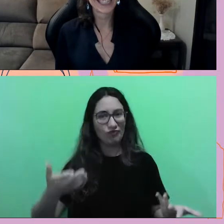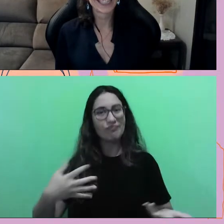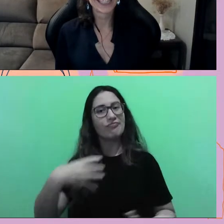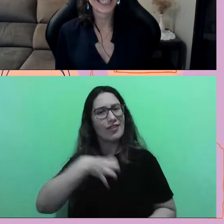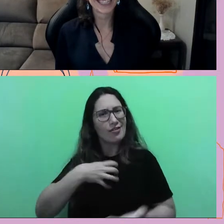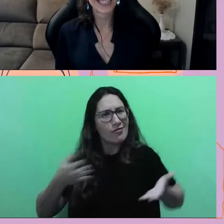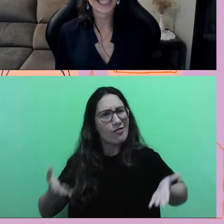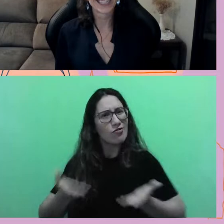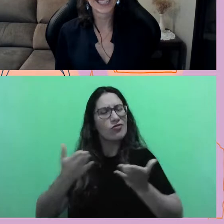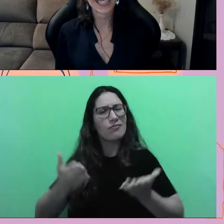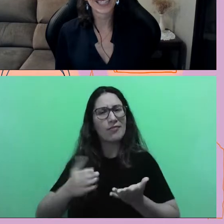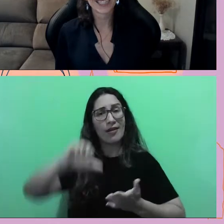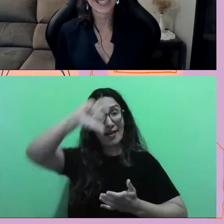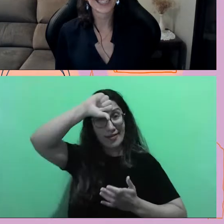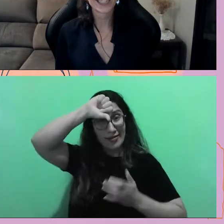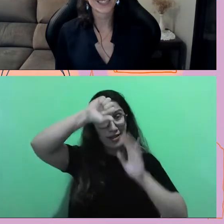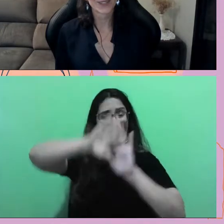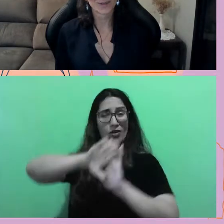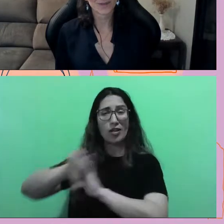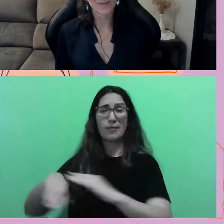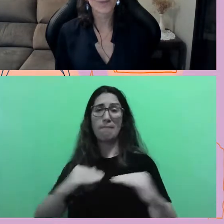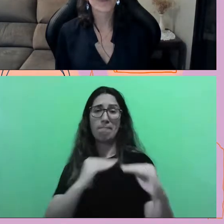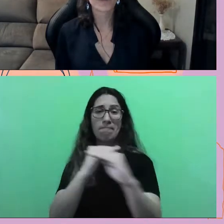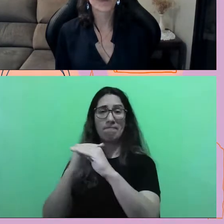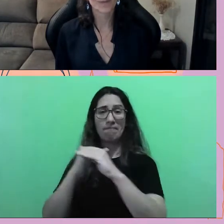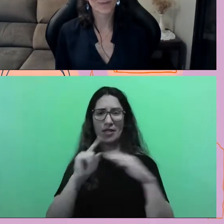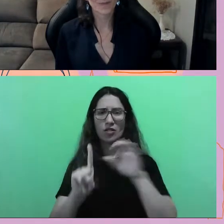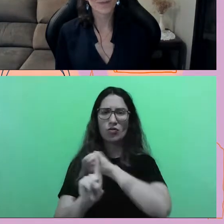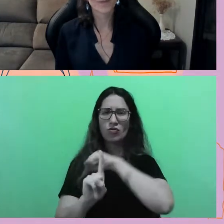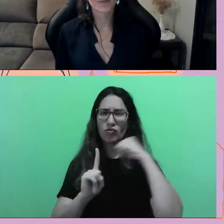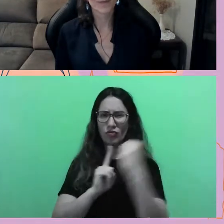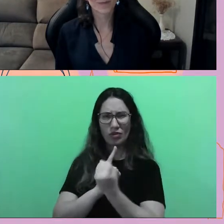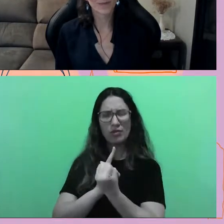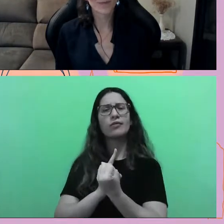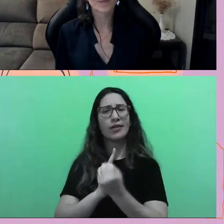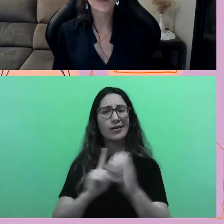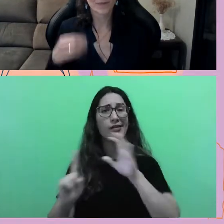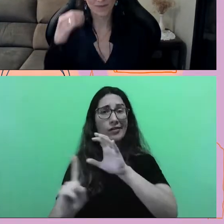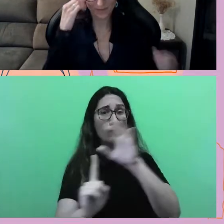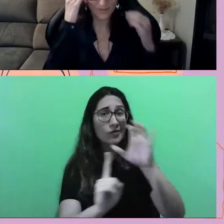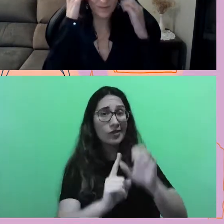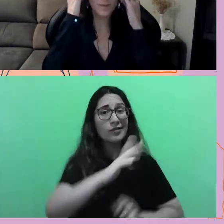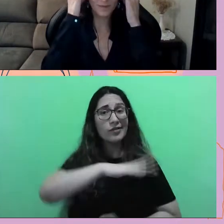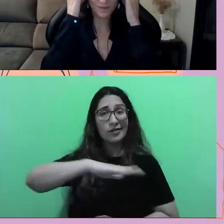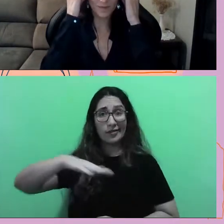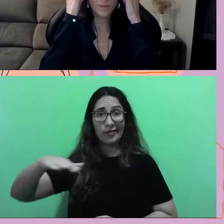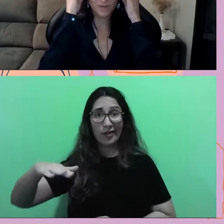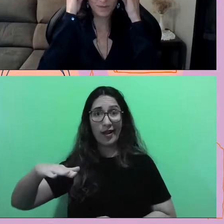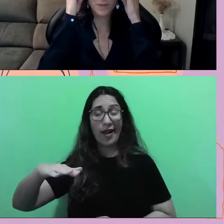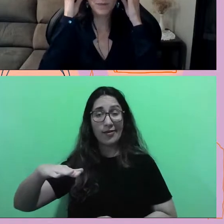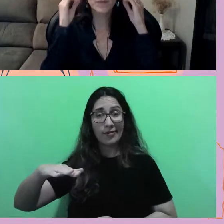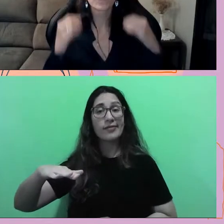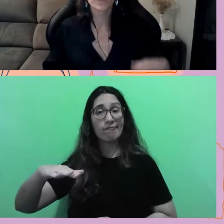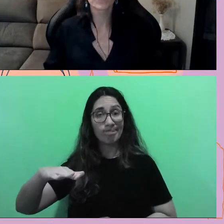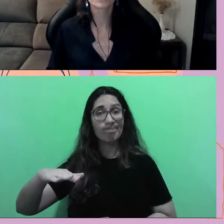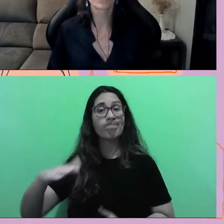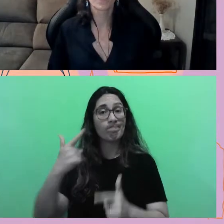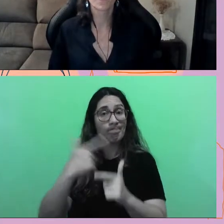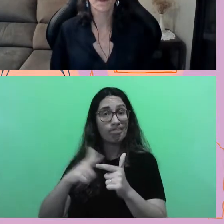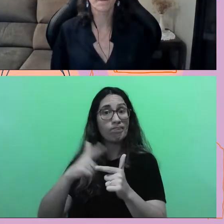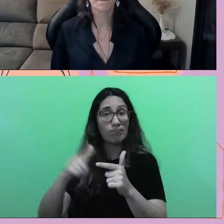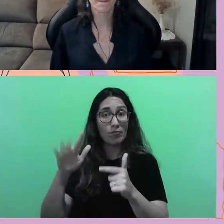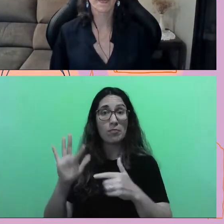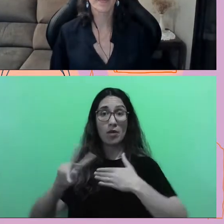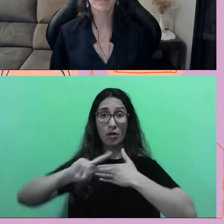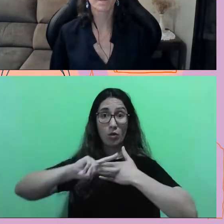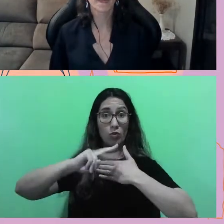poder destruir esses padrões sociais, né? Que muitas vezes influencia nossas crianças e trazem problemas que a gente nem,